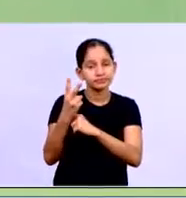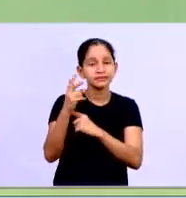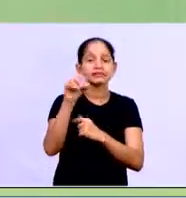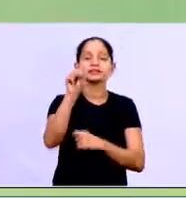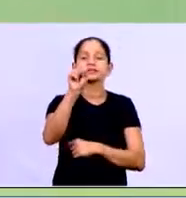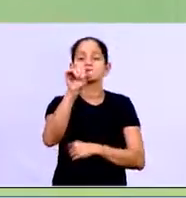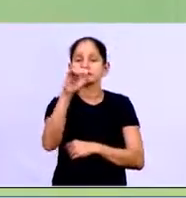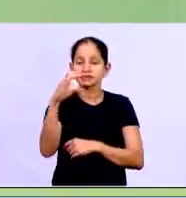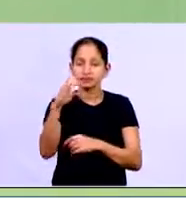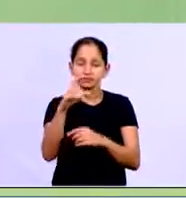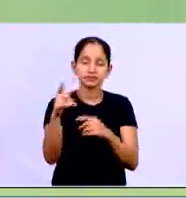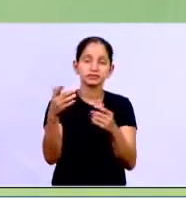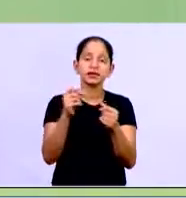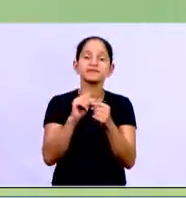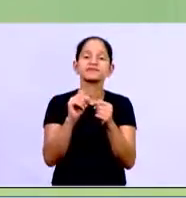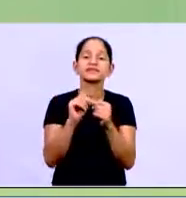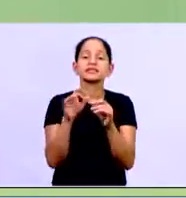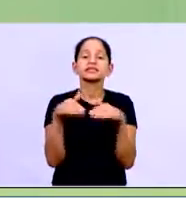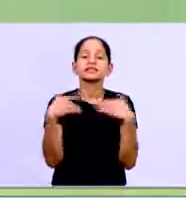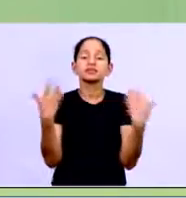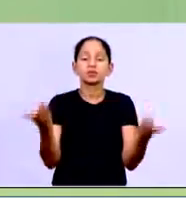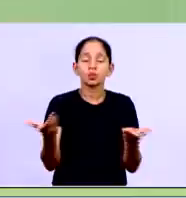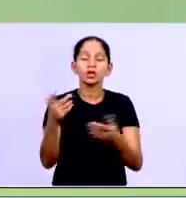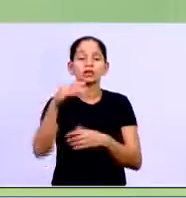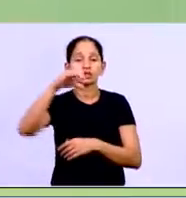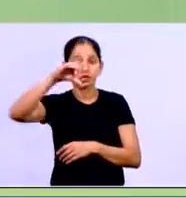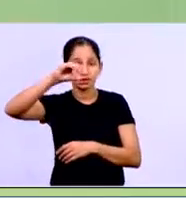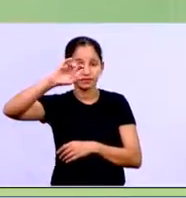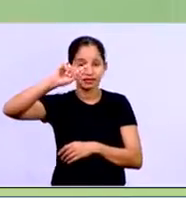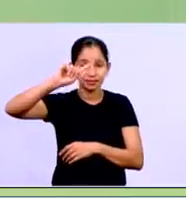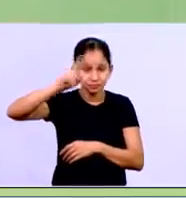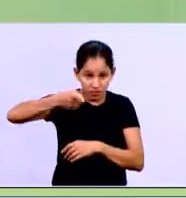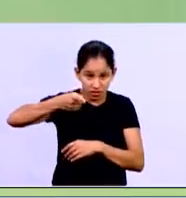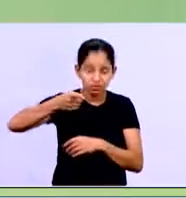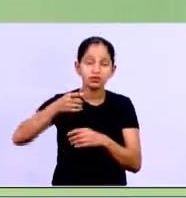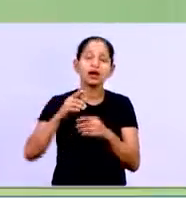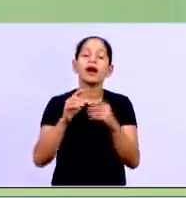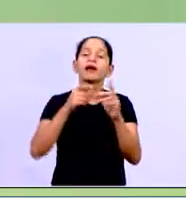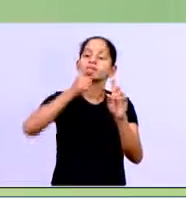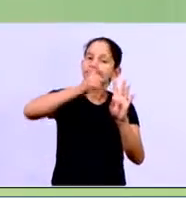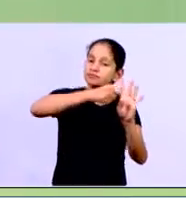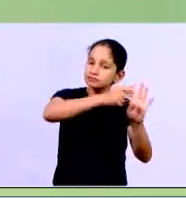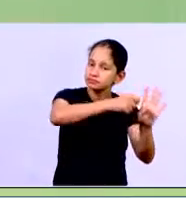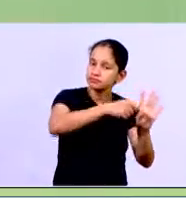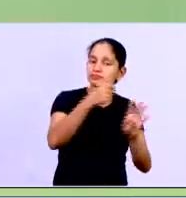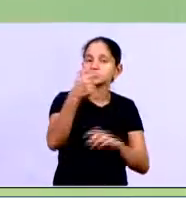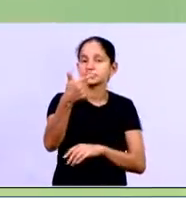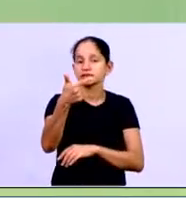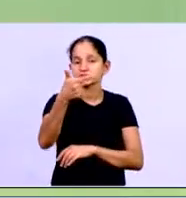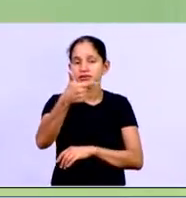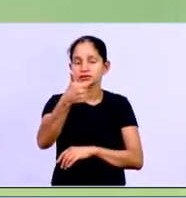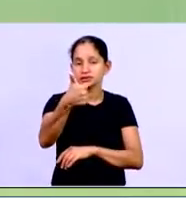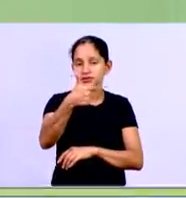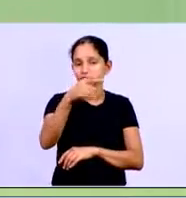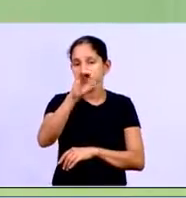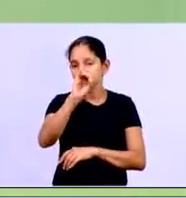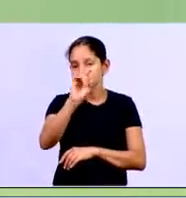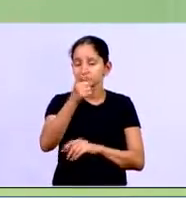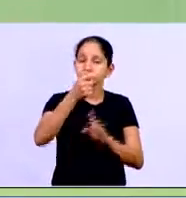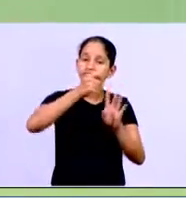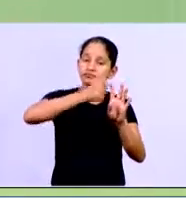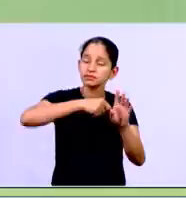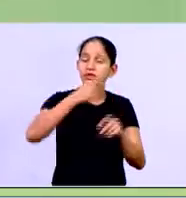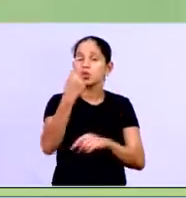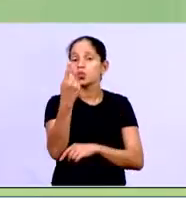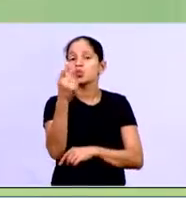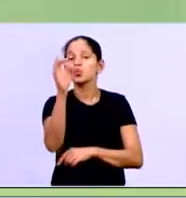SAC, o valor do financiamento foi de 90 mil, ele foi parcelado em 120 vezes a uma taxa de 1% mês.